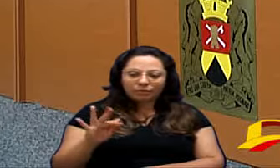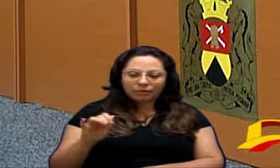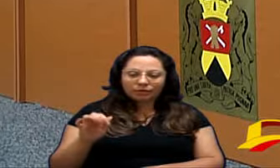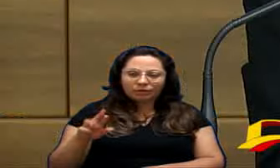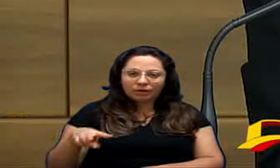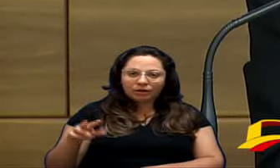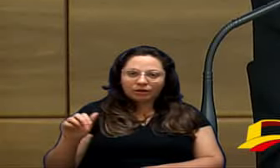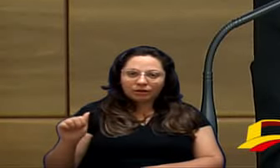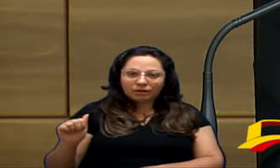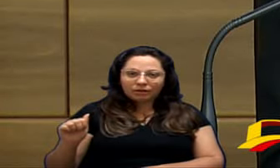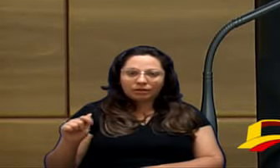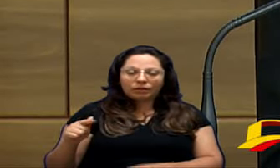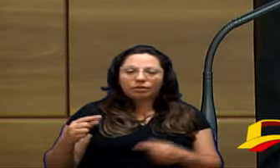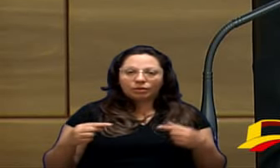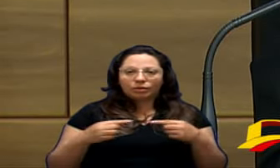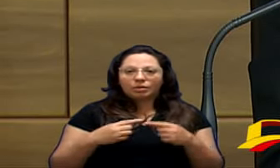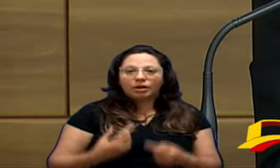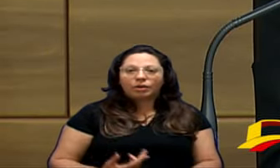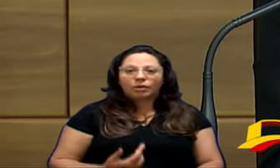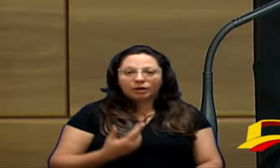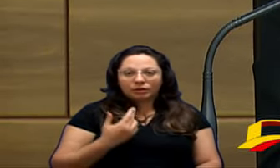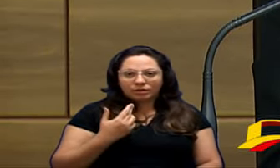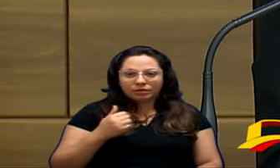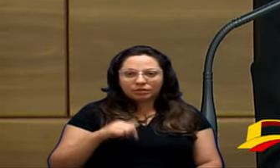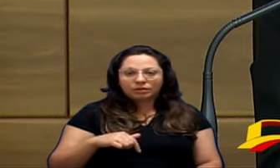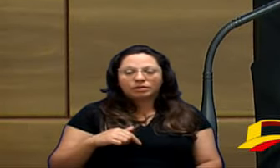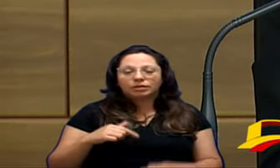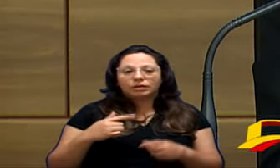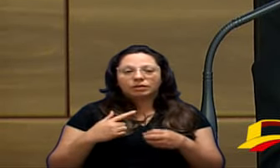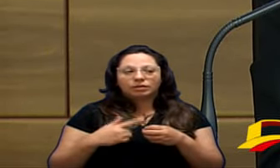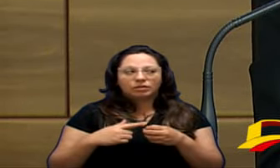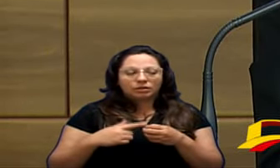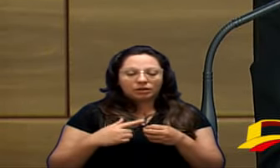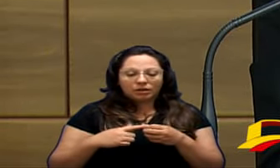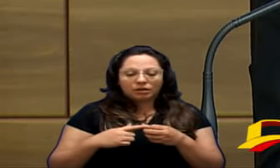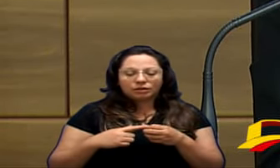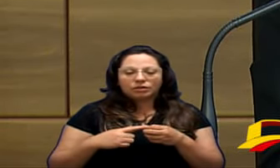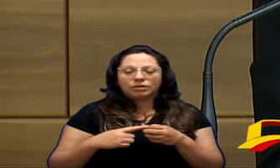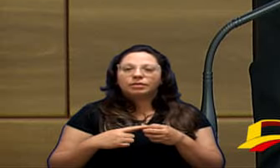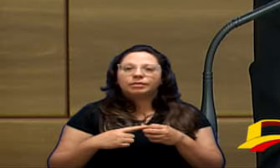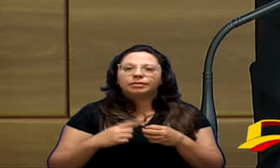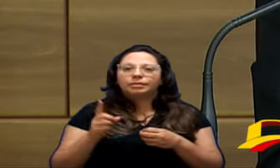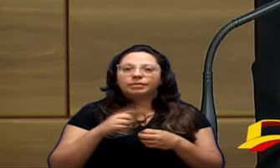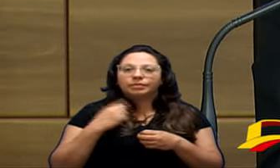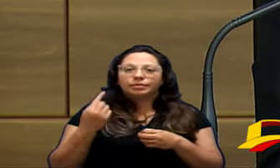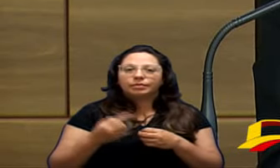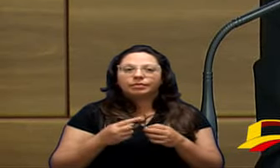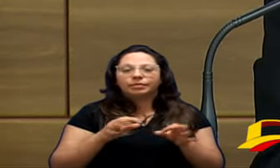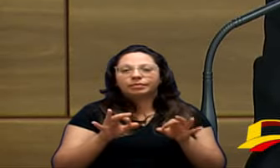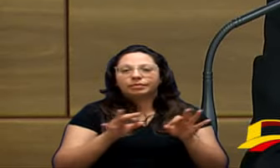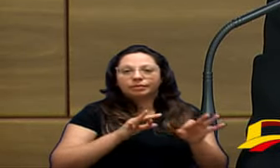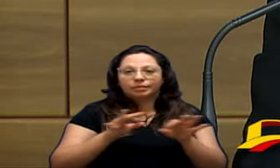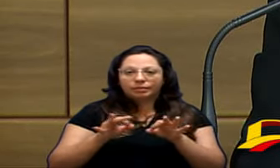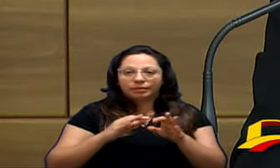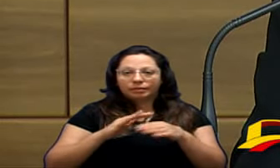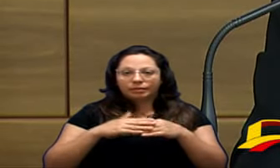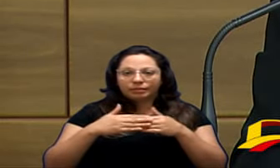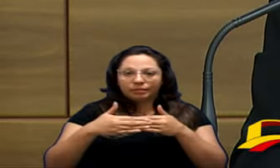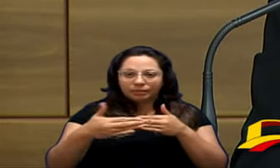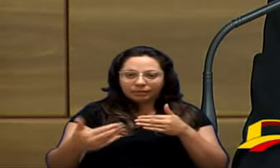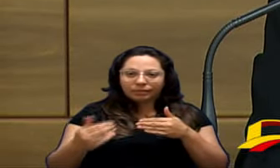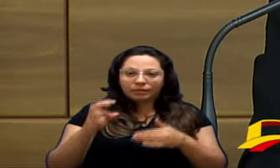relação à castração do município ISO nós temos programado para esta Próximo exercício